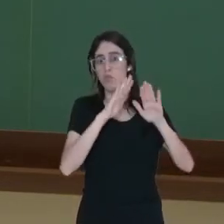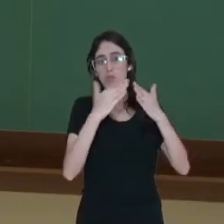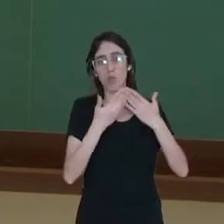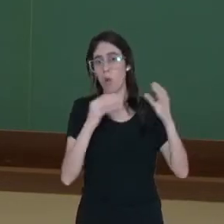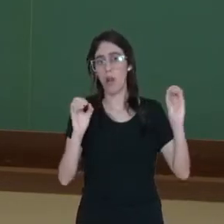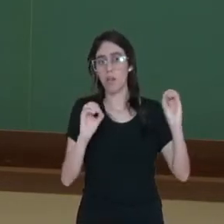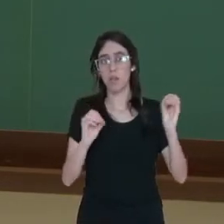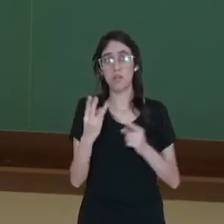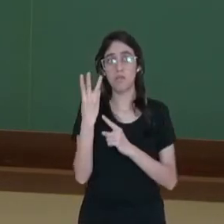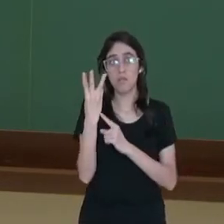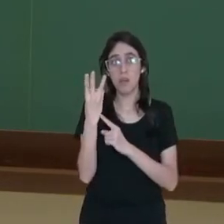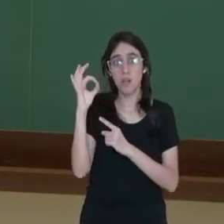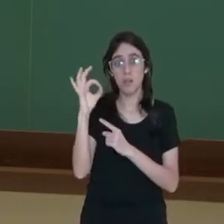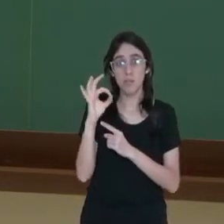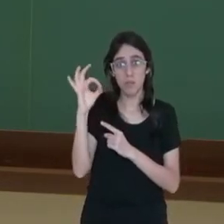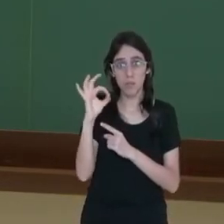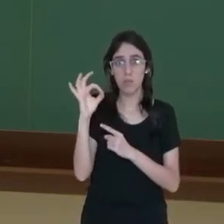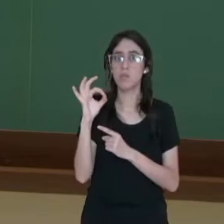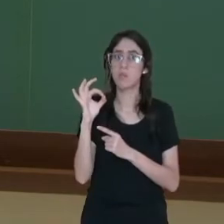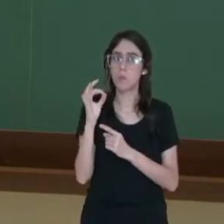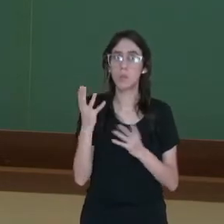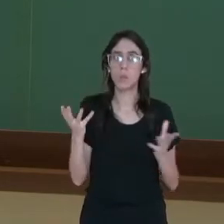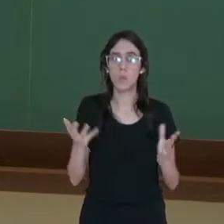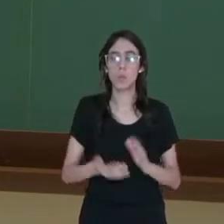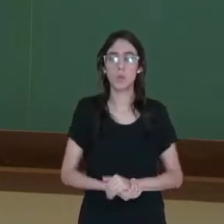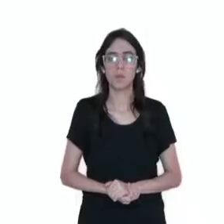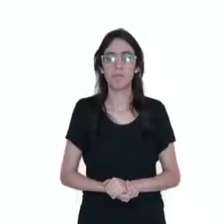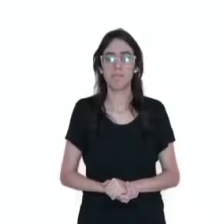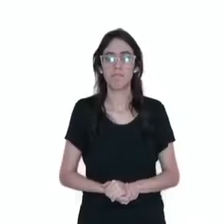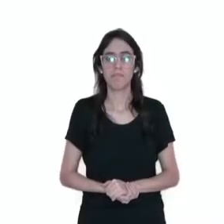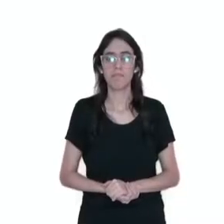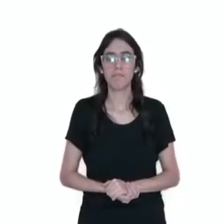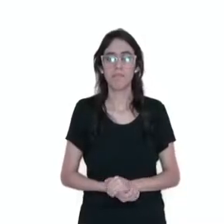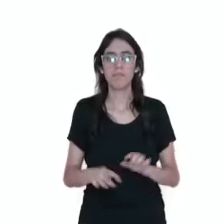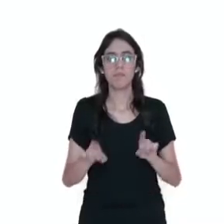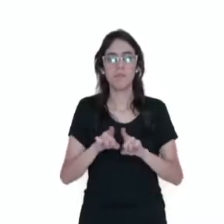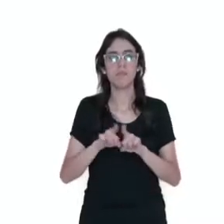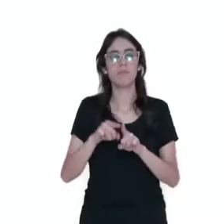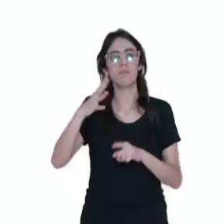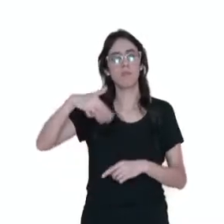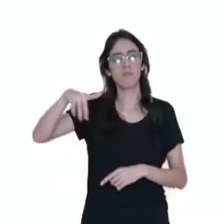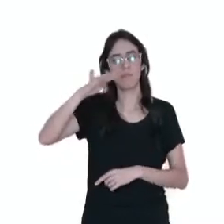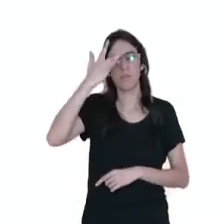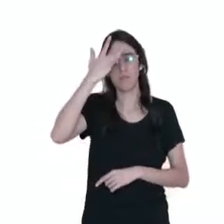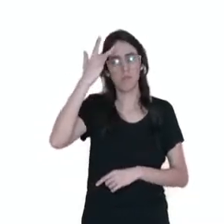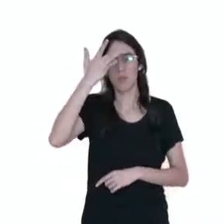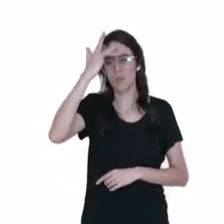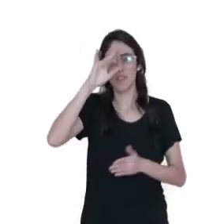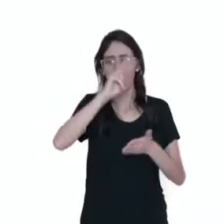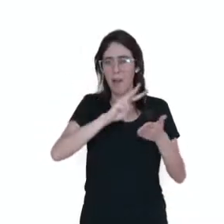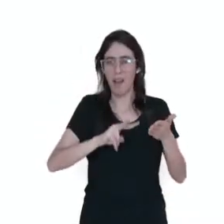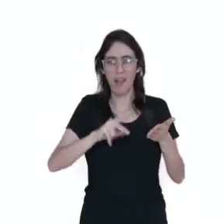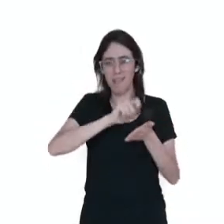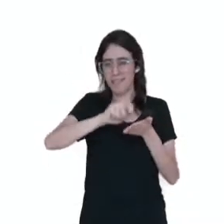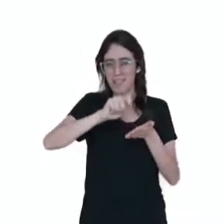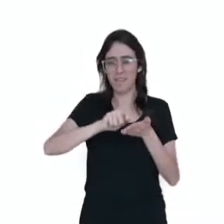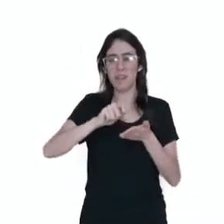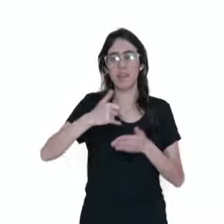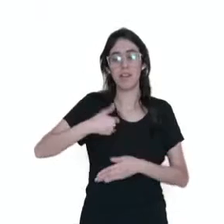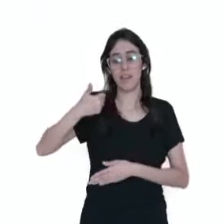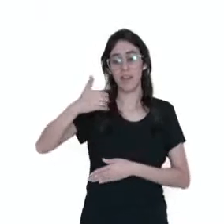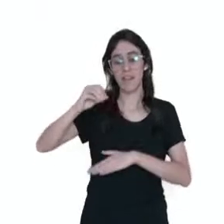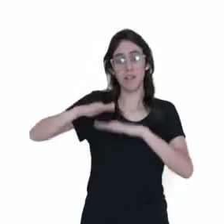fora da escola. Então, houve um aumento. A taxa de analfabetismo em pessoas com mais de 10 anos de idade, que era